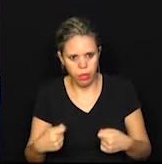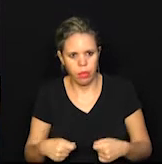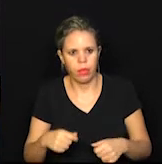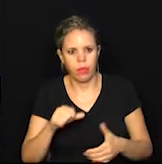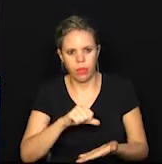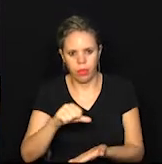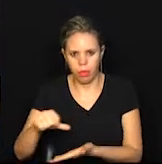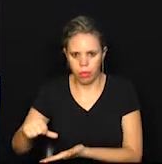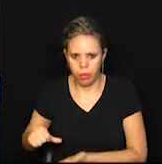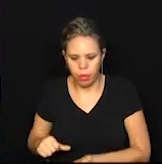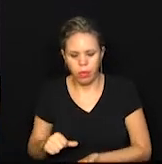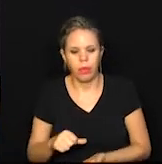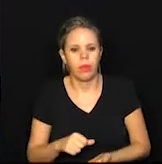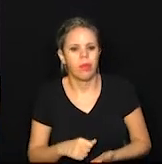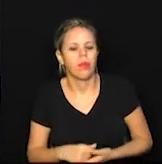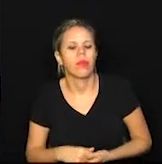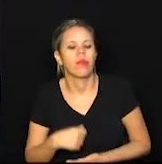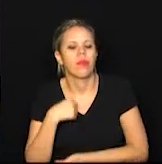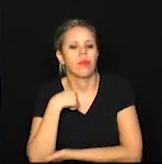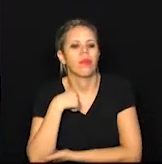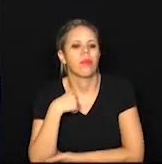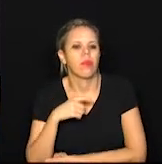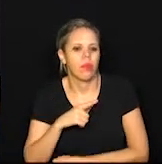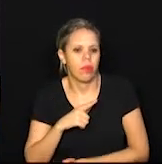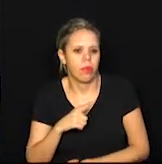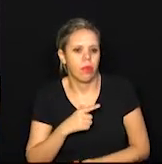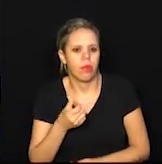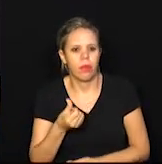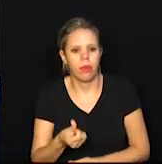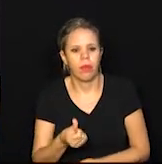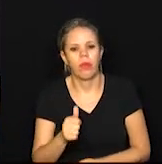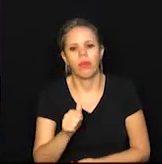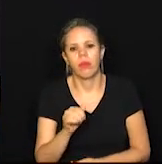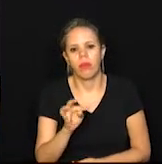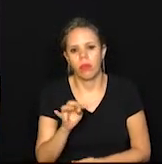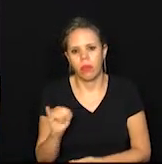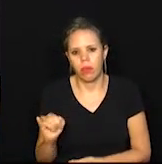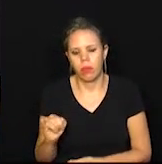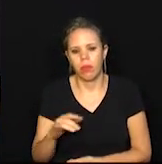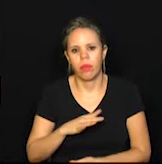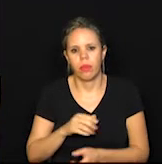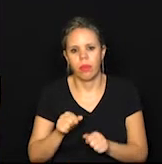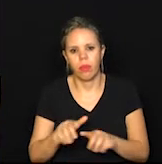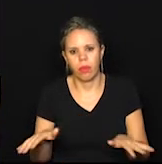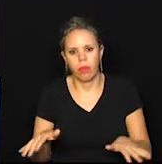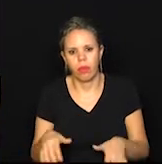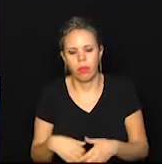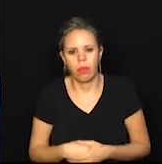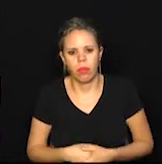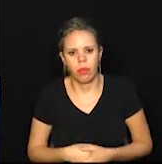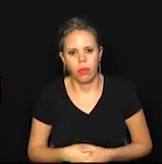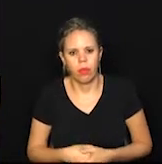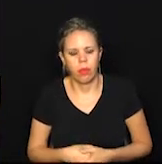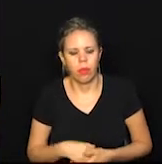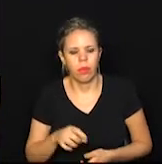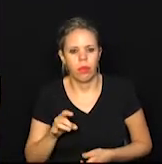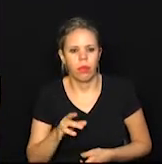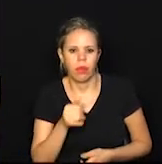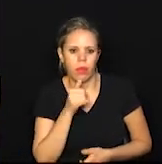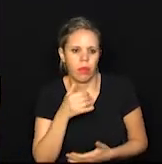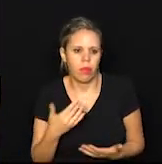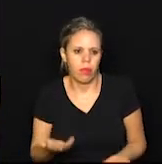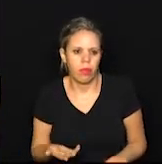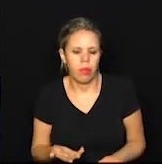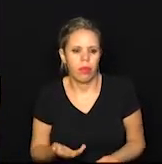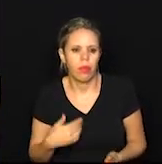da demanda de lá. Temos 6 ATIs distribuídas na cidade, que isso aí é só aquelas que estão